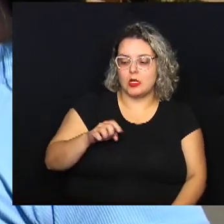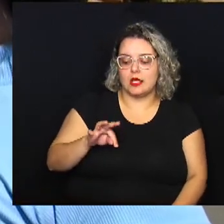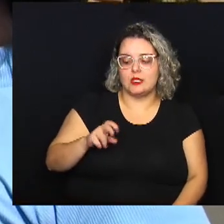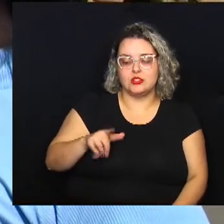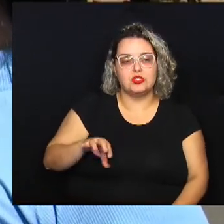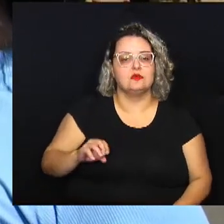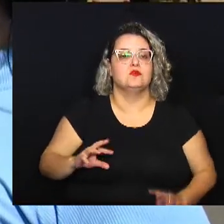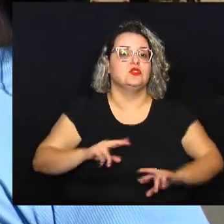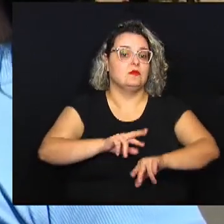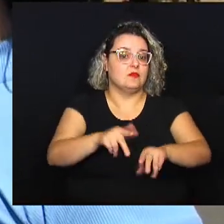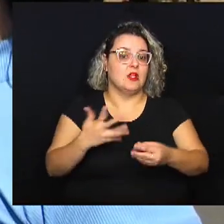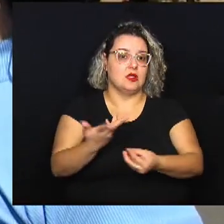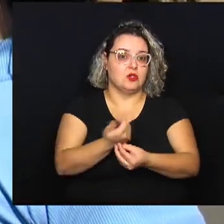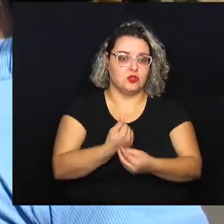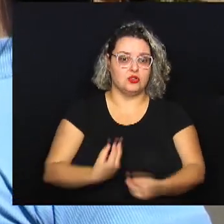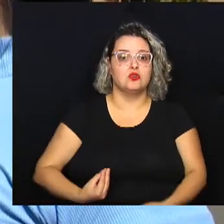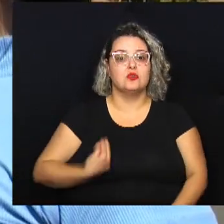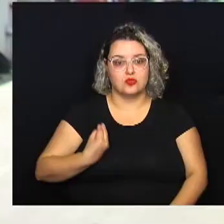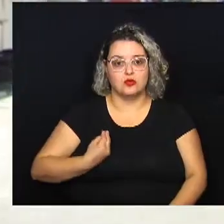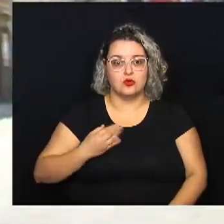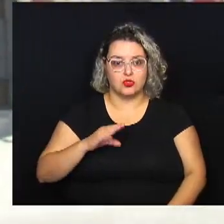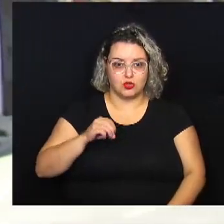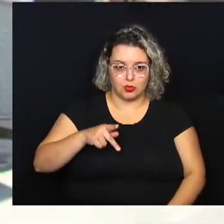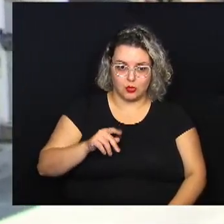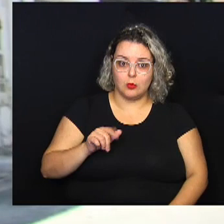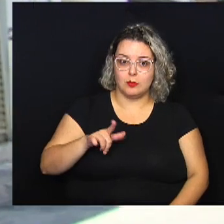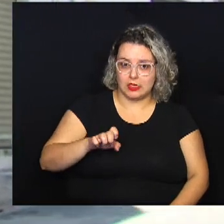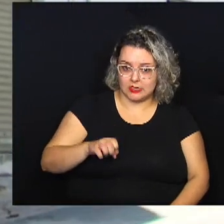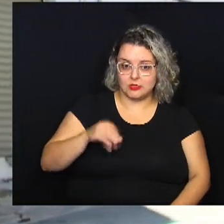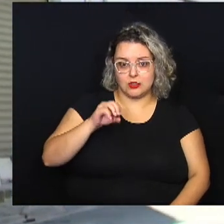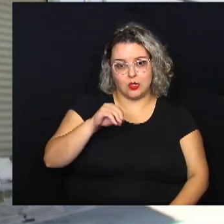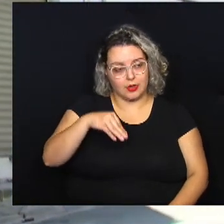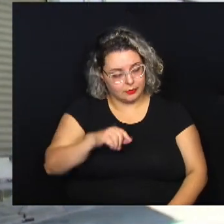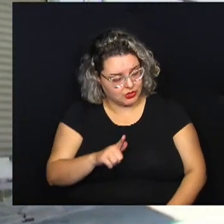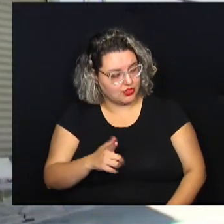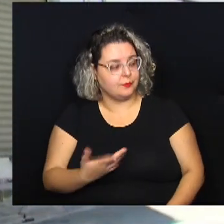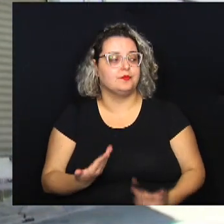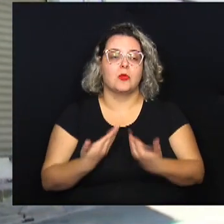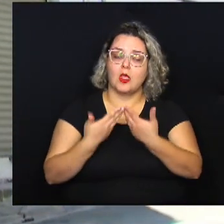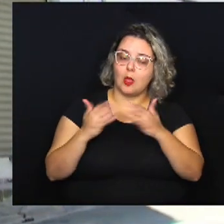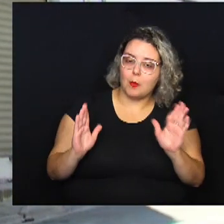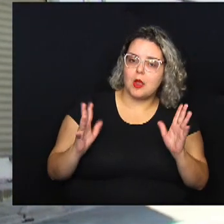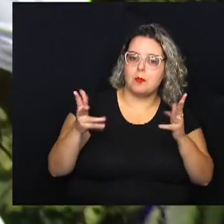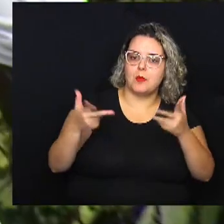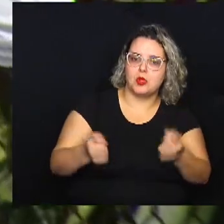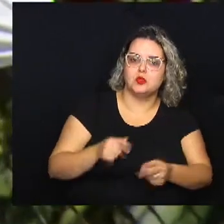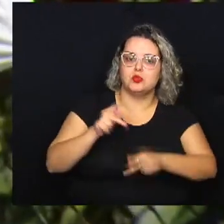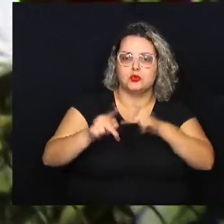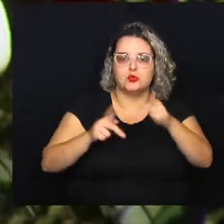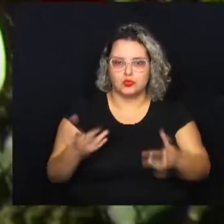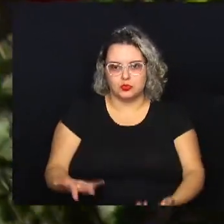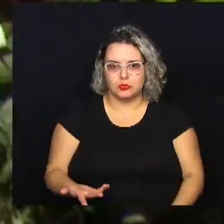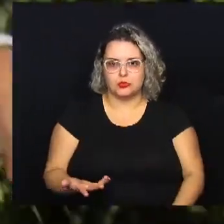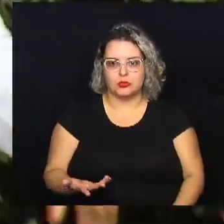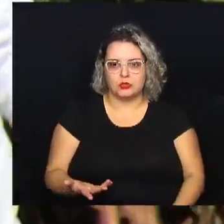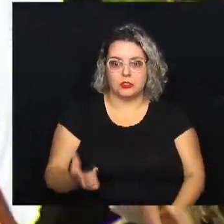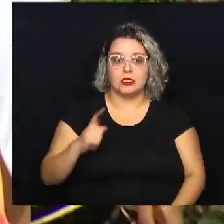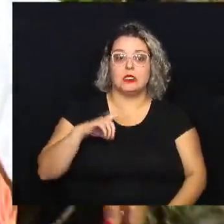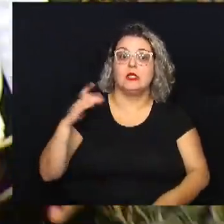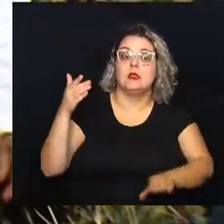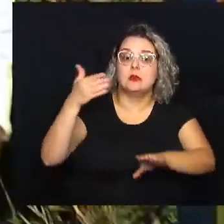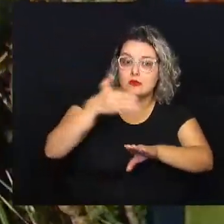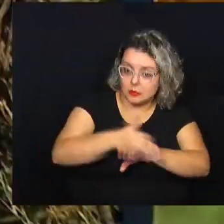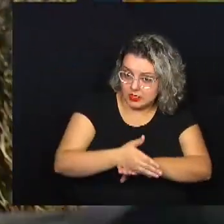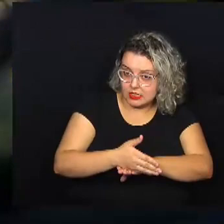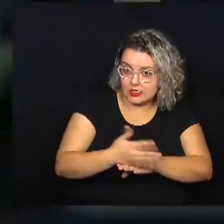que vivem aqui no Complexo AMG. A exposição é aberta para todos os públicos e conta com a participação